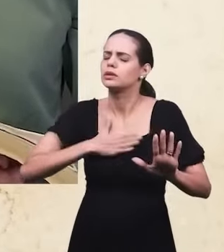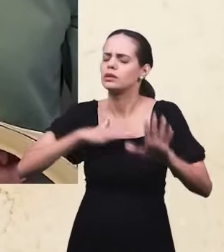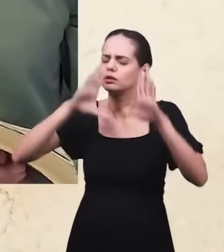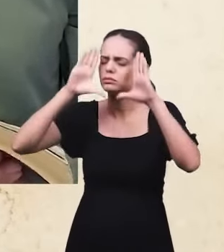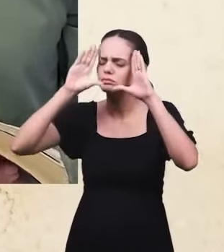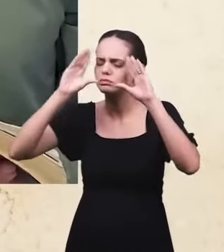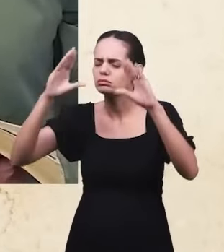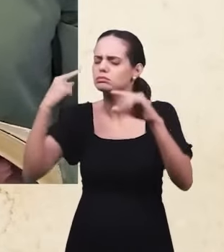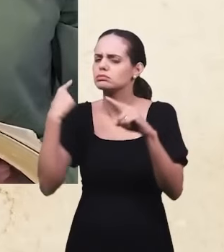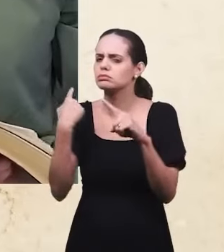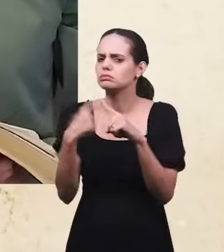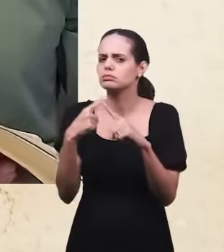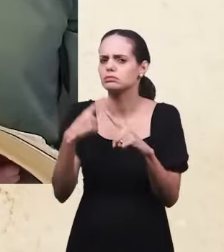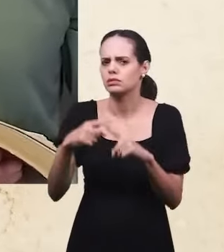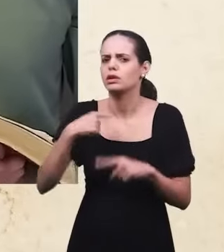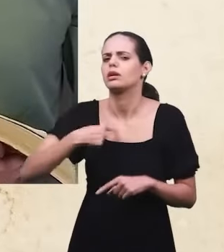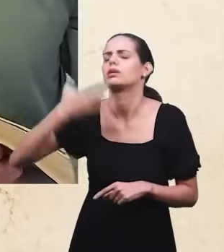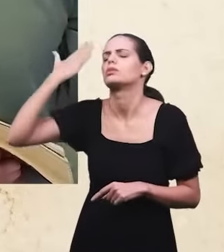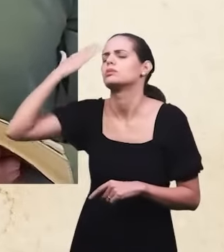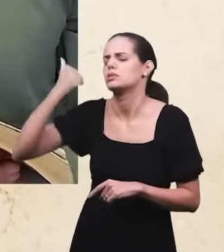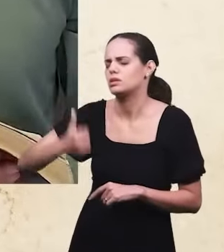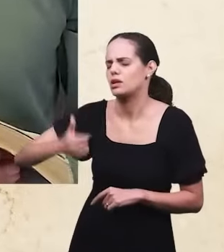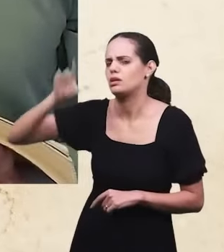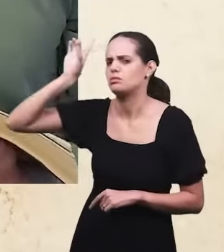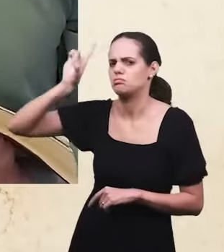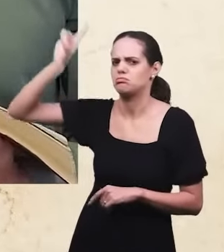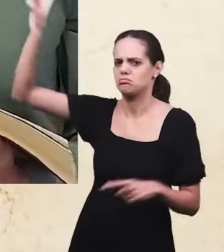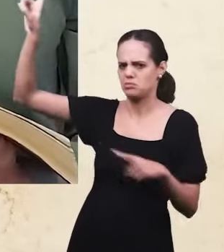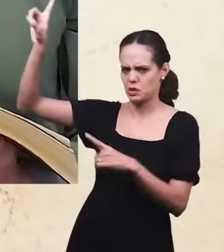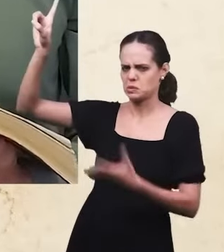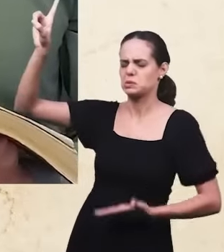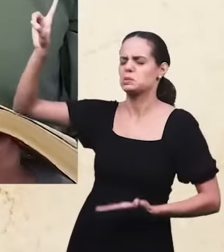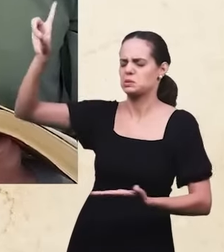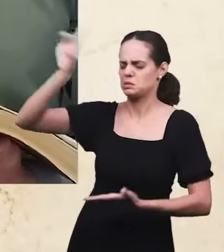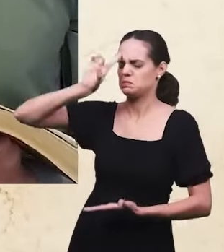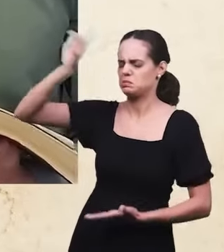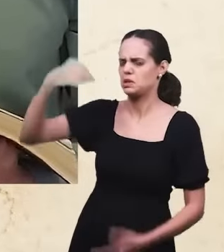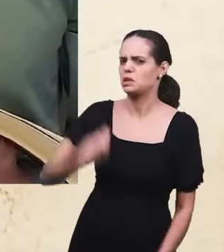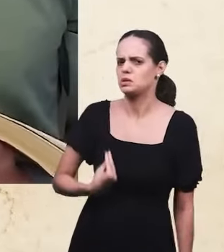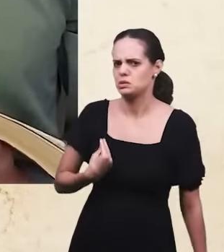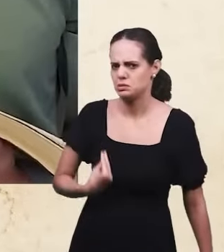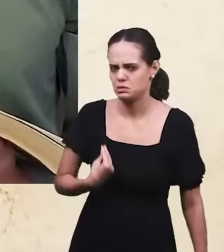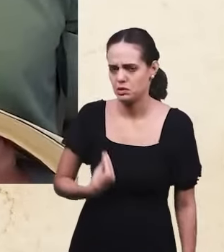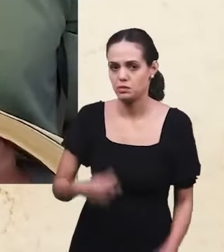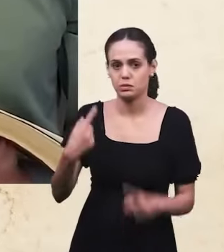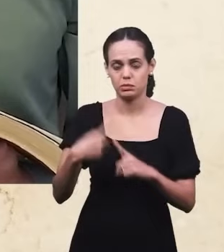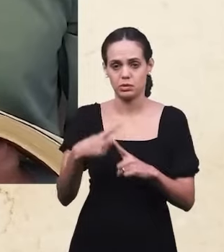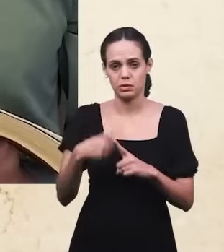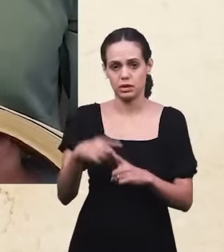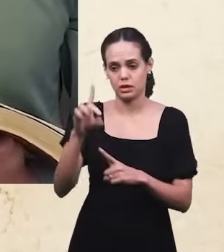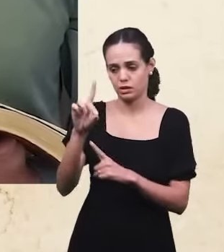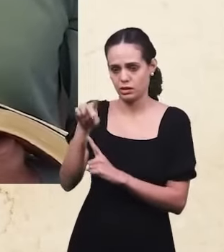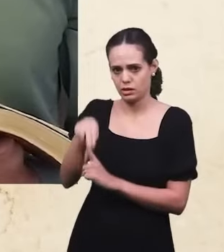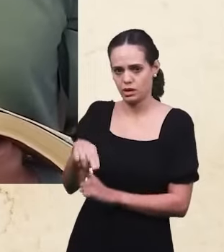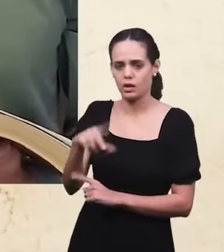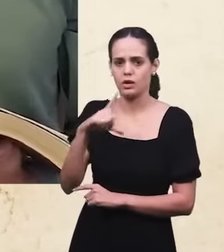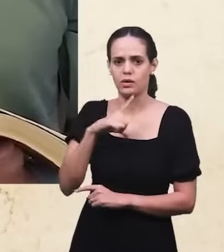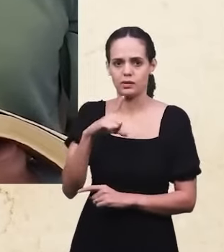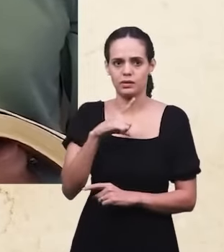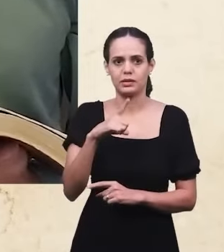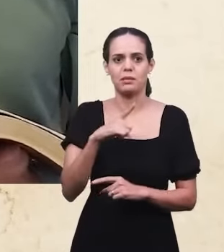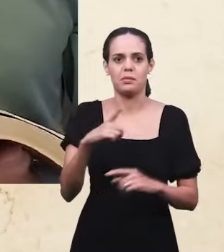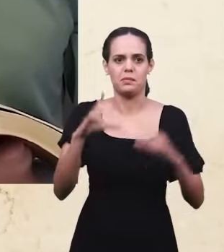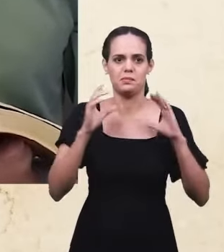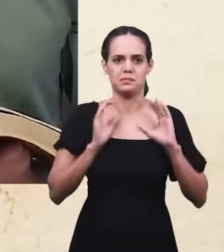sabia o Deus a quem ele servia. Meus irmãos, em primeiro lugar, nós temos que entender Daniel, a postura dele. Ele teve